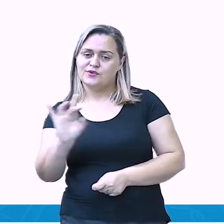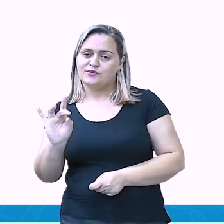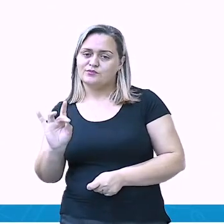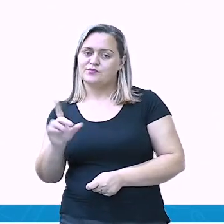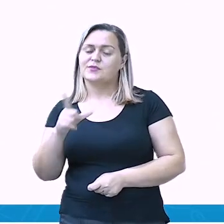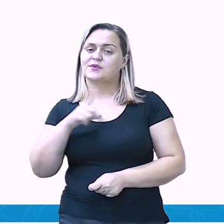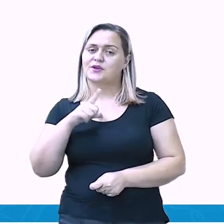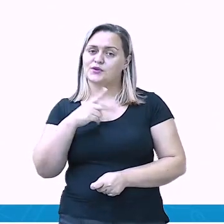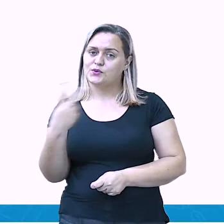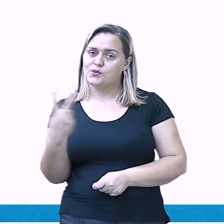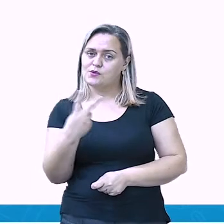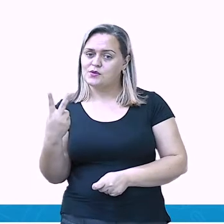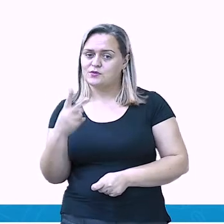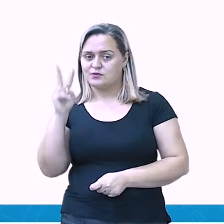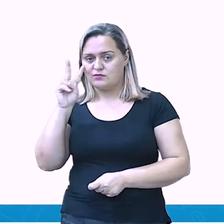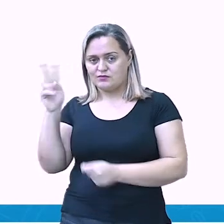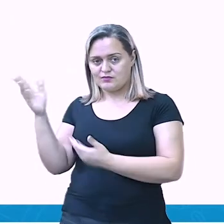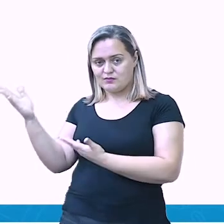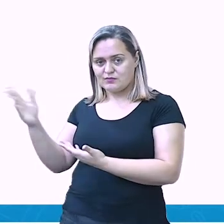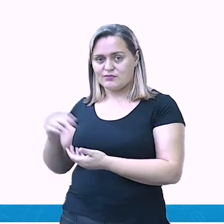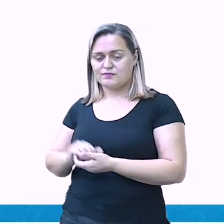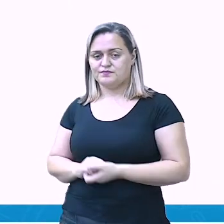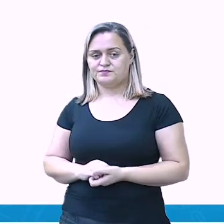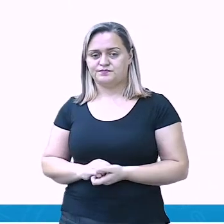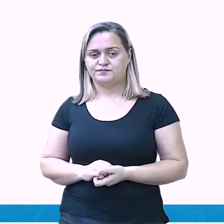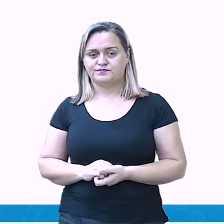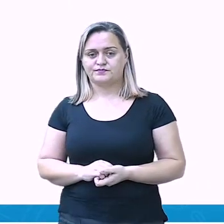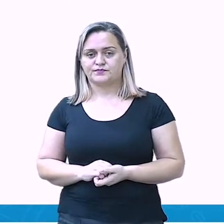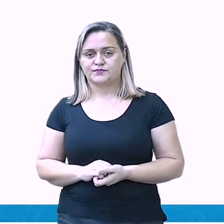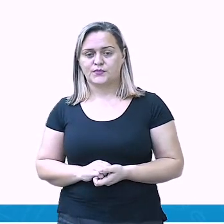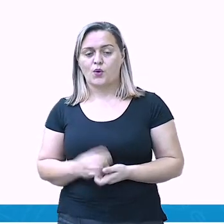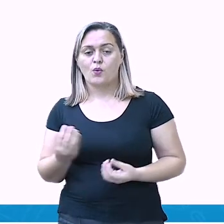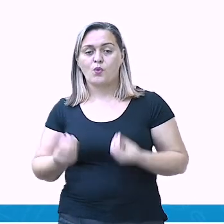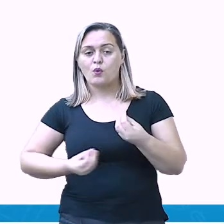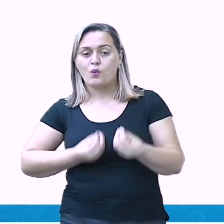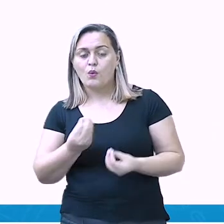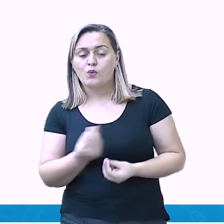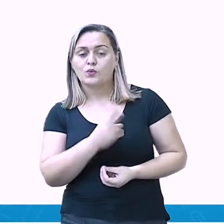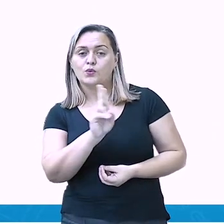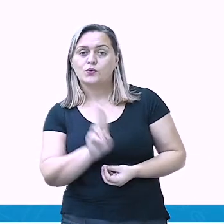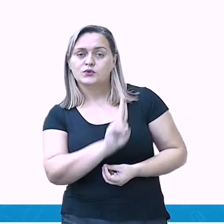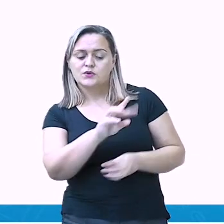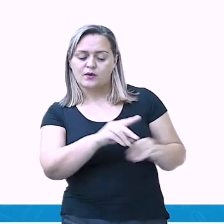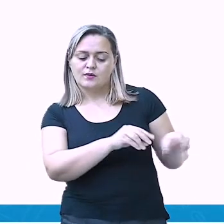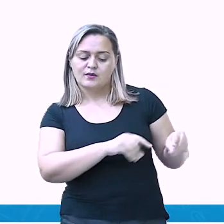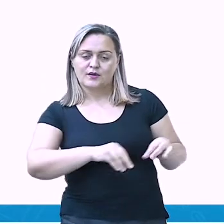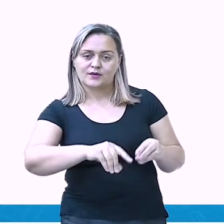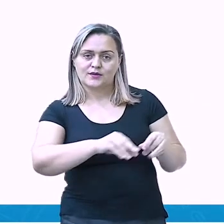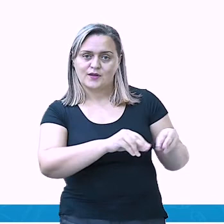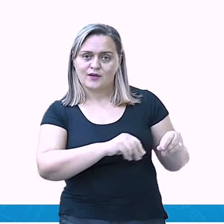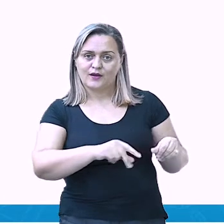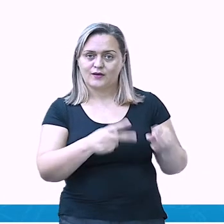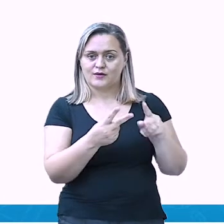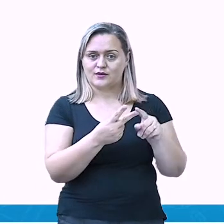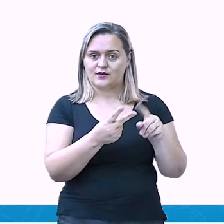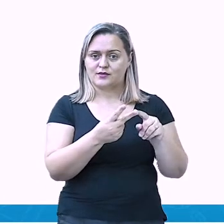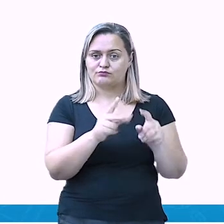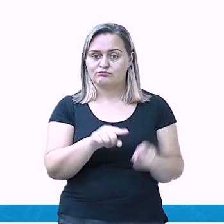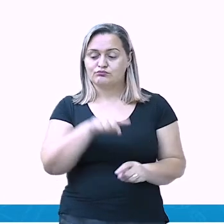dois exemplos também. Nós temos o uso da terra, ok? E temos aqui representando